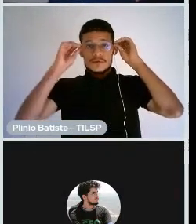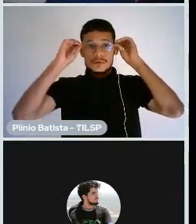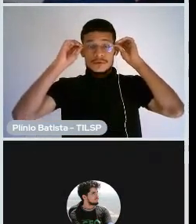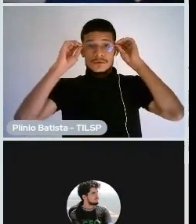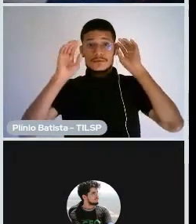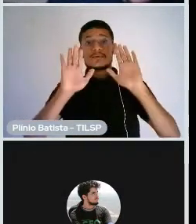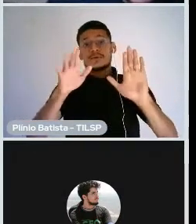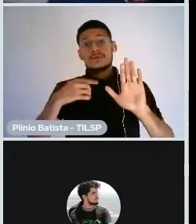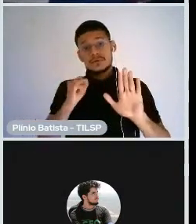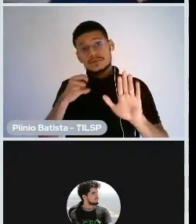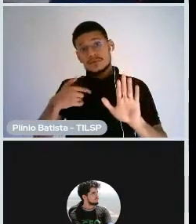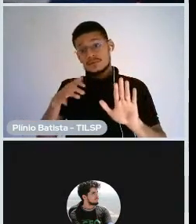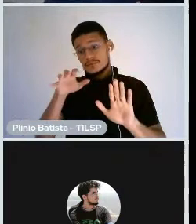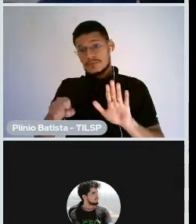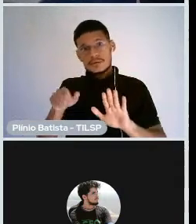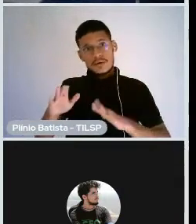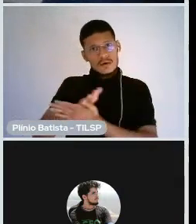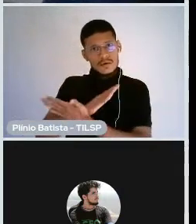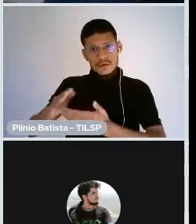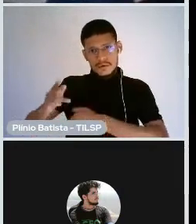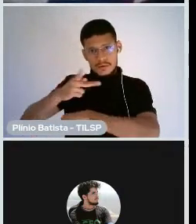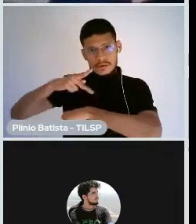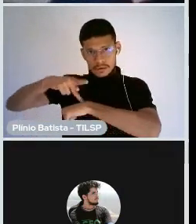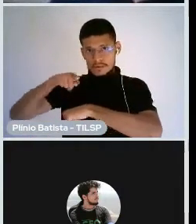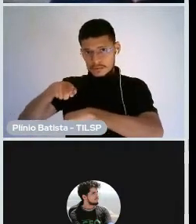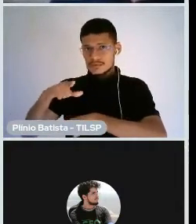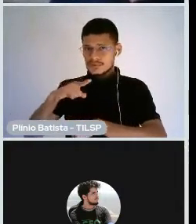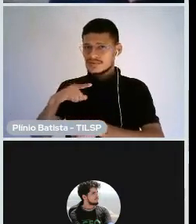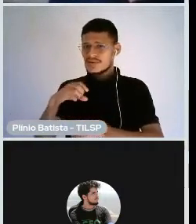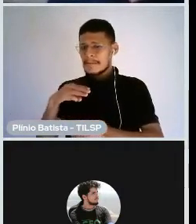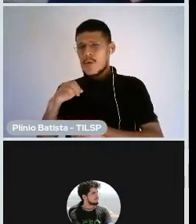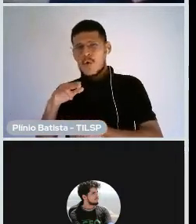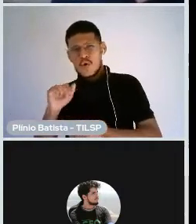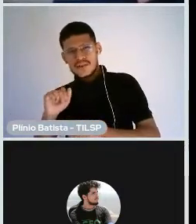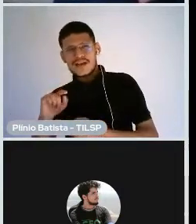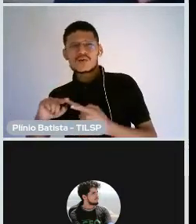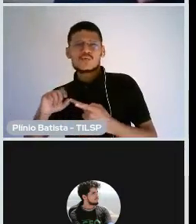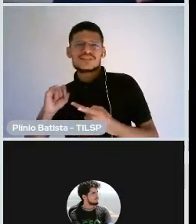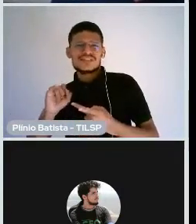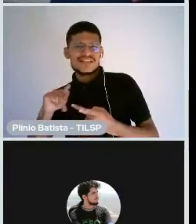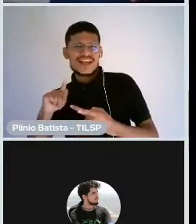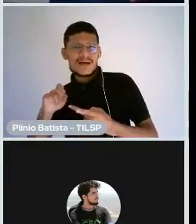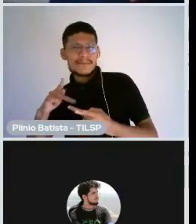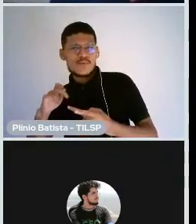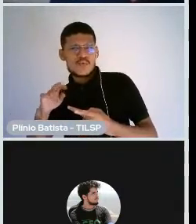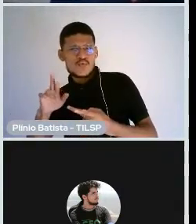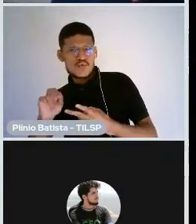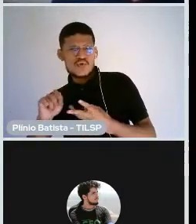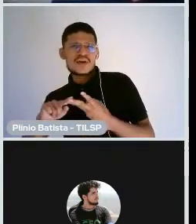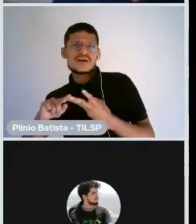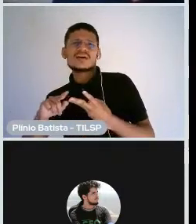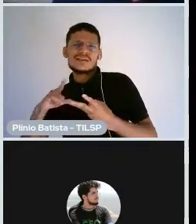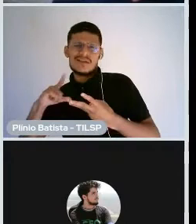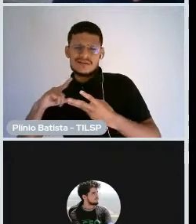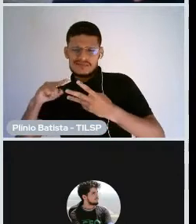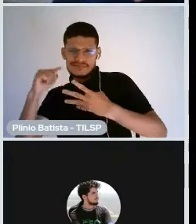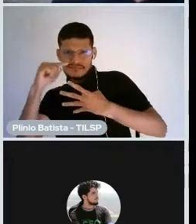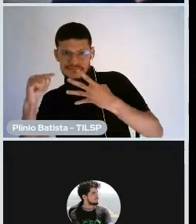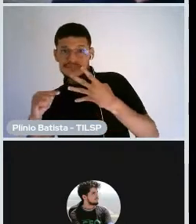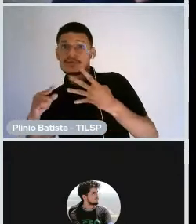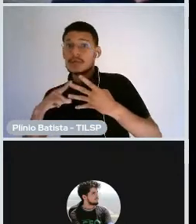Se a gente pega aí esses países, como Mônaco, Singapura, Vaticano e Malta, a gente tem